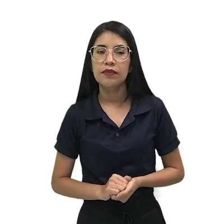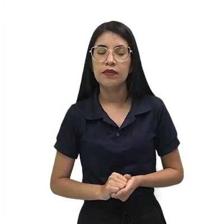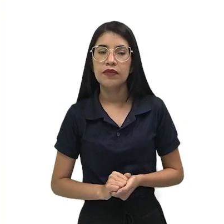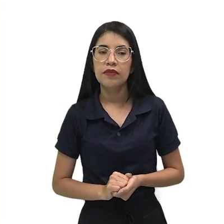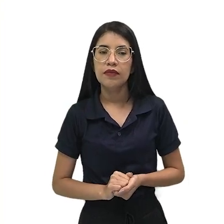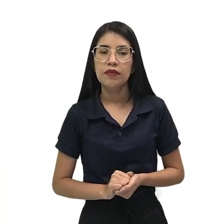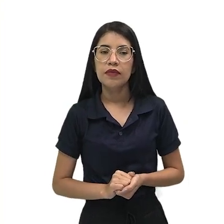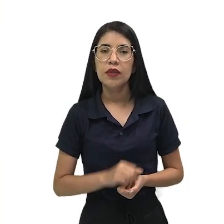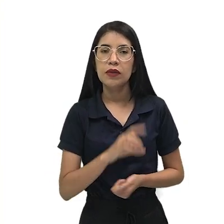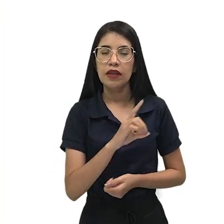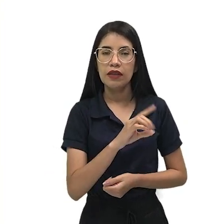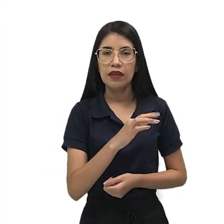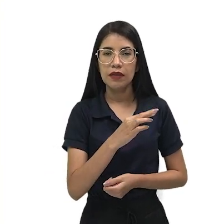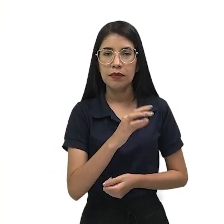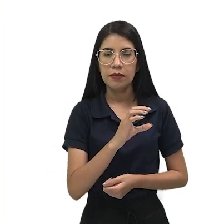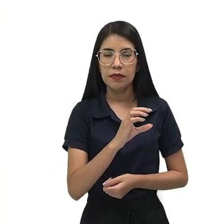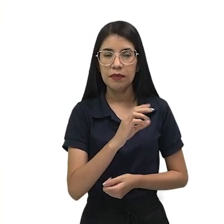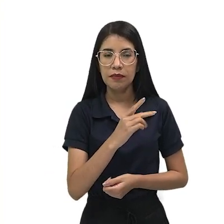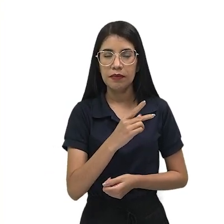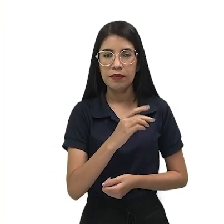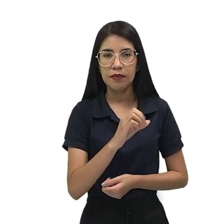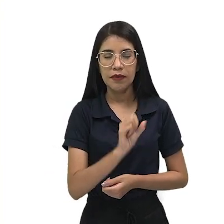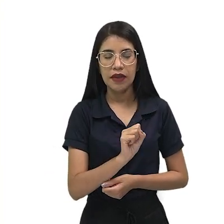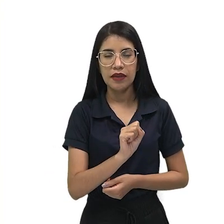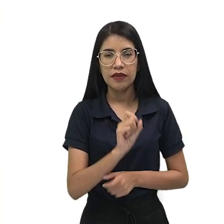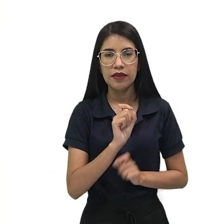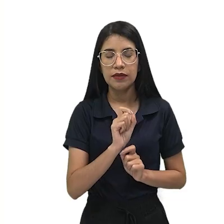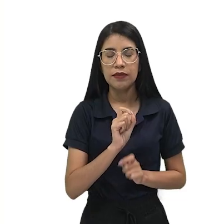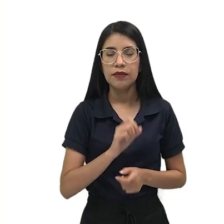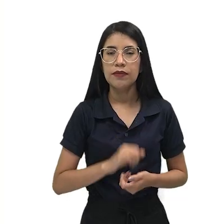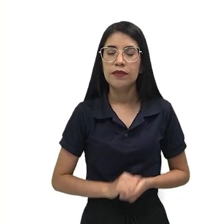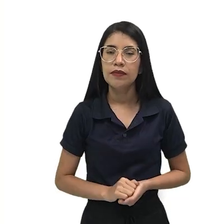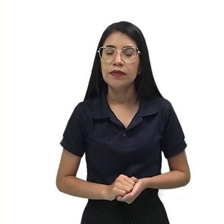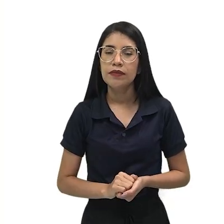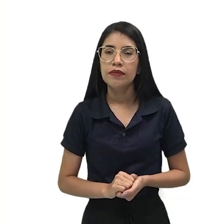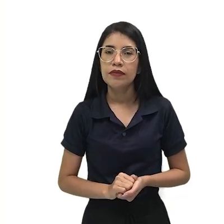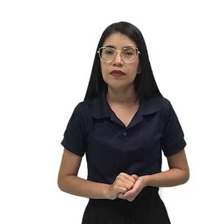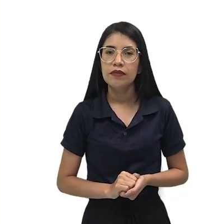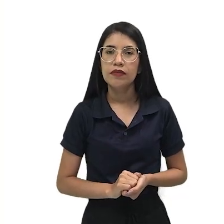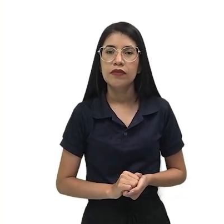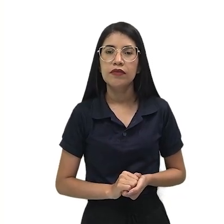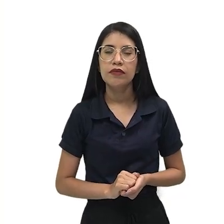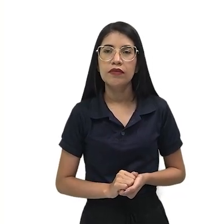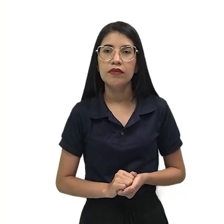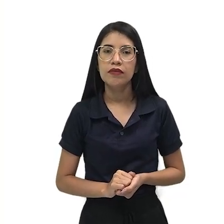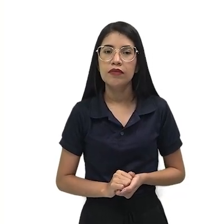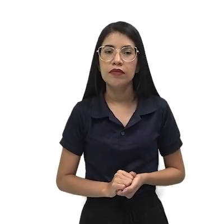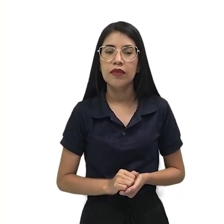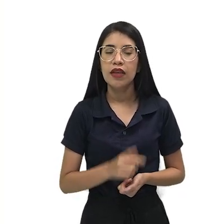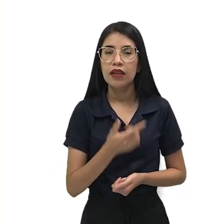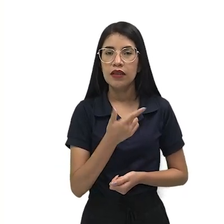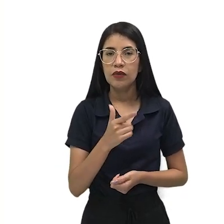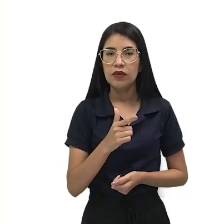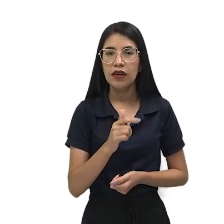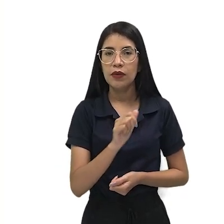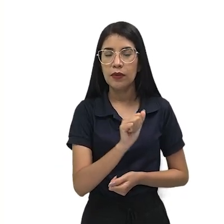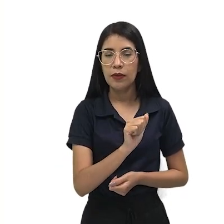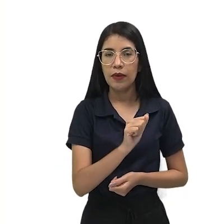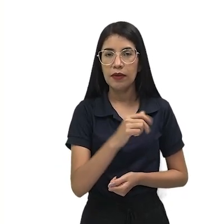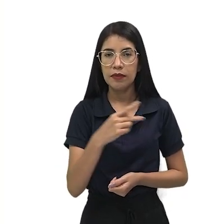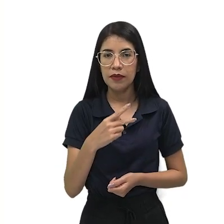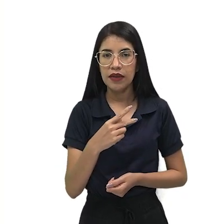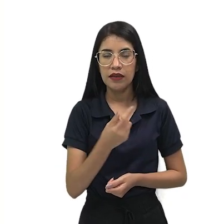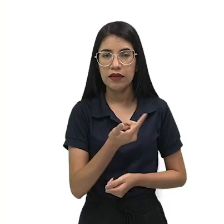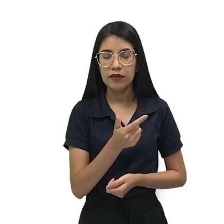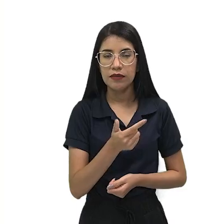na dízima periódica simples, ela não tem o anteperíodo. É